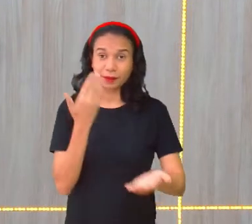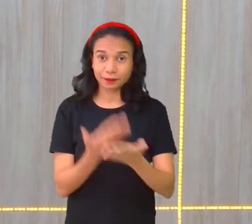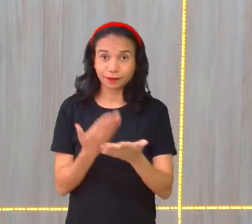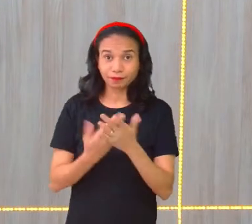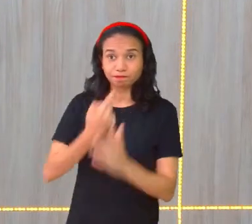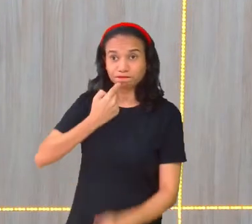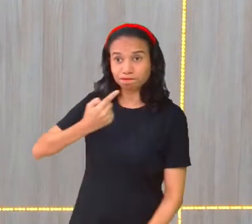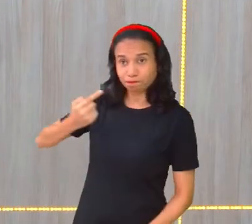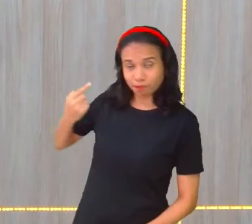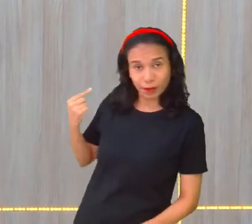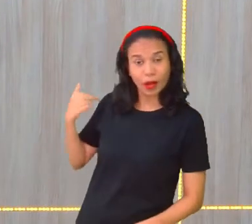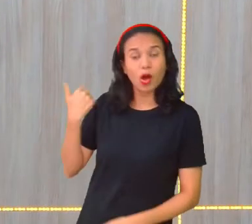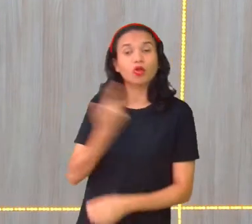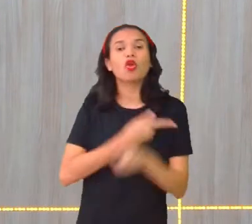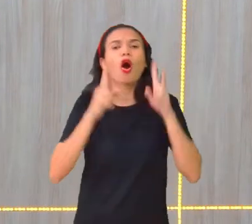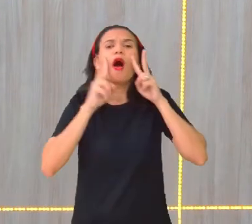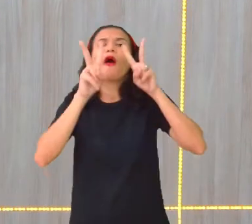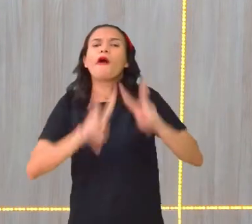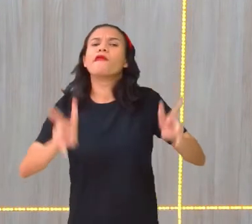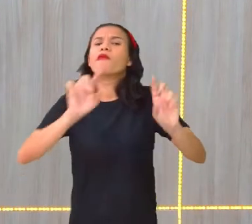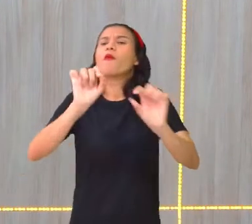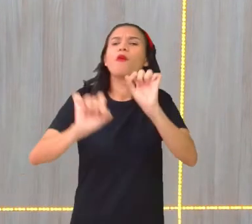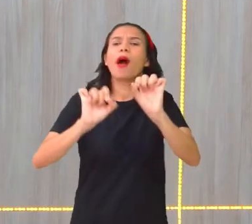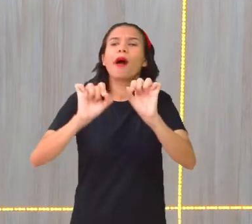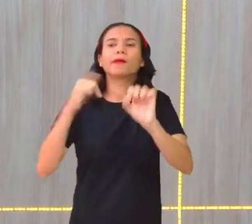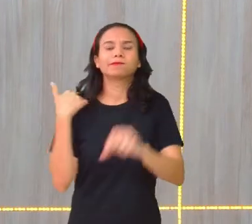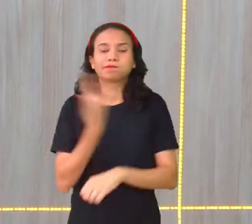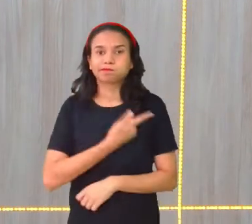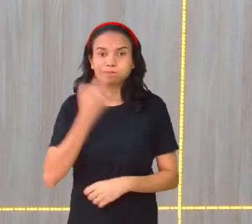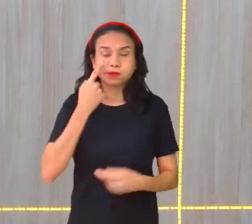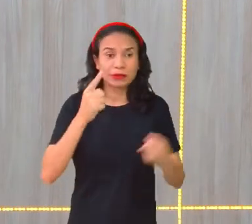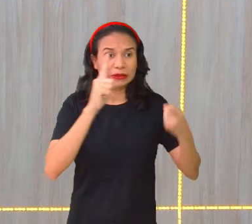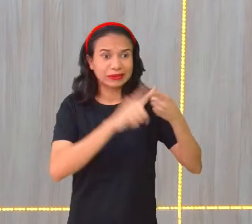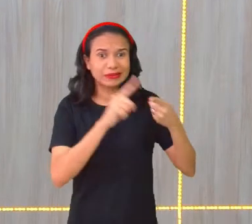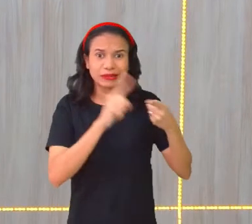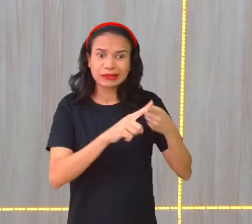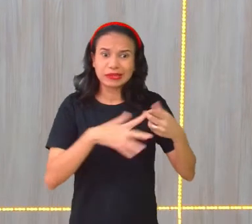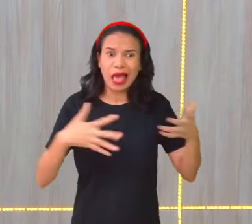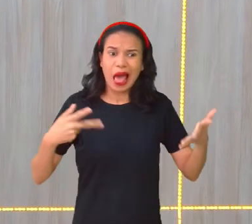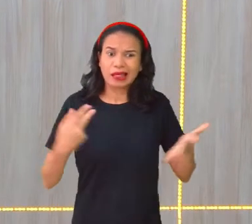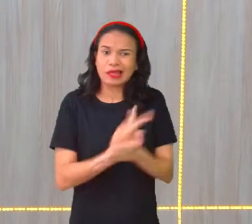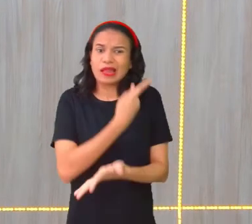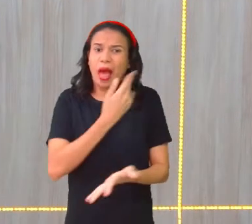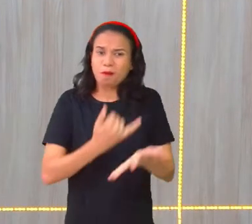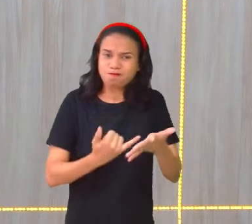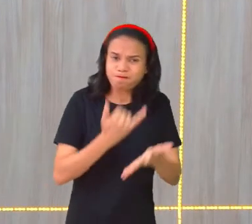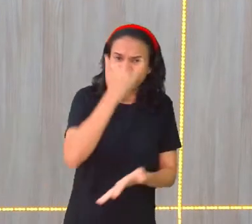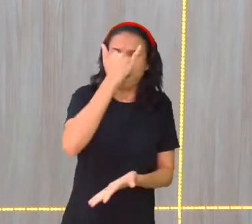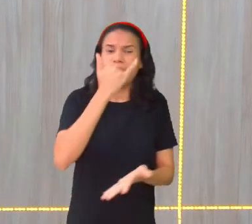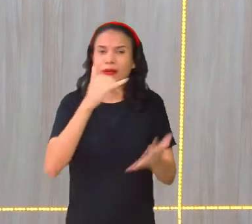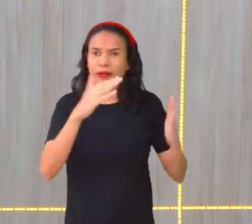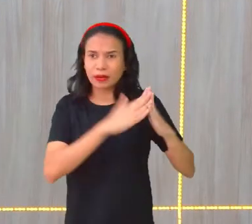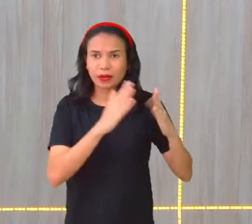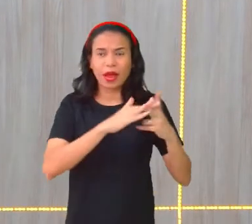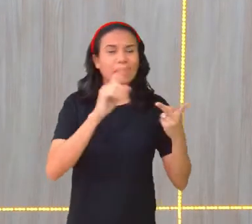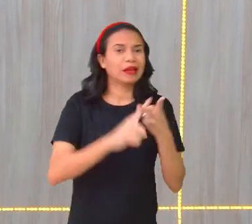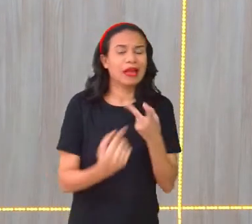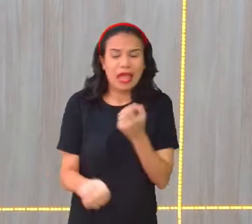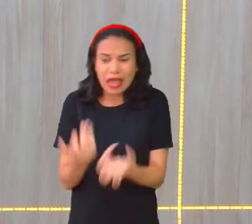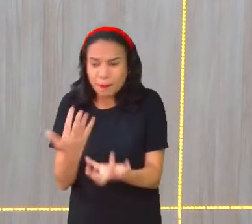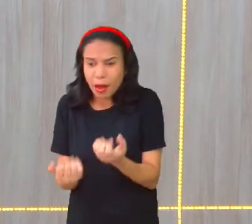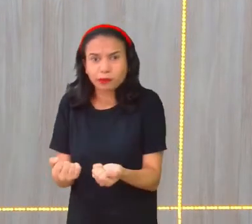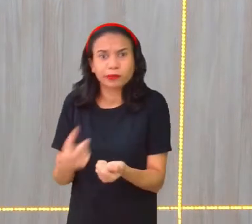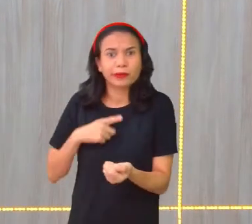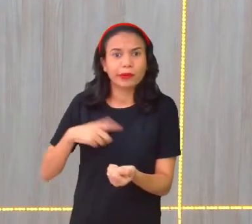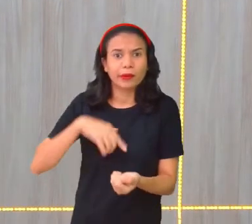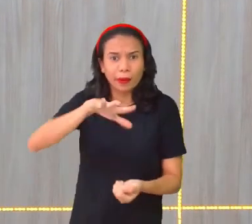última aula, que foi que a gente viu, hein, pessoal? A gente viu acidentes domésticos, né? Queimaduras no fogão,